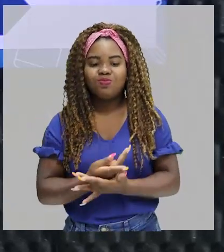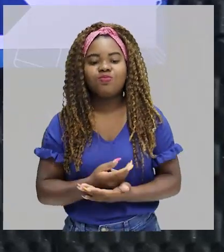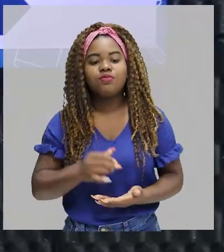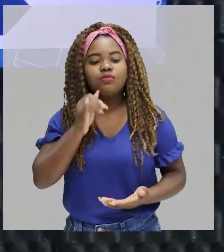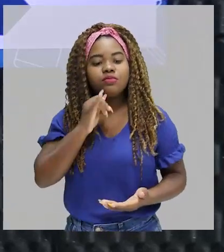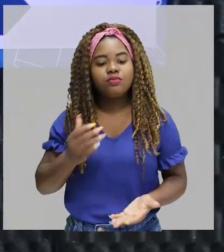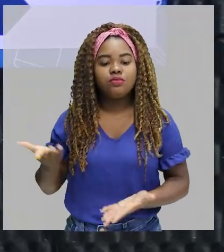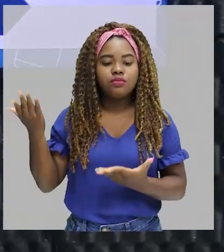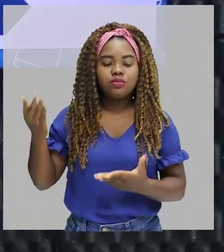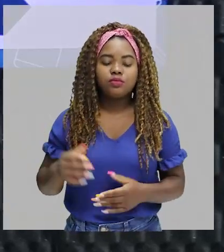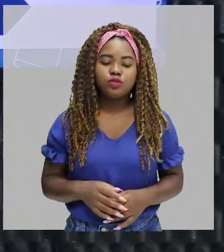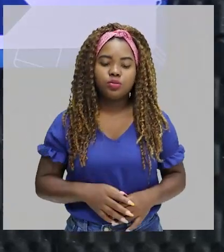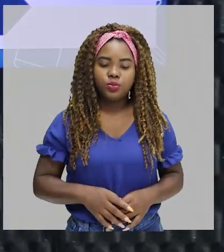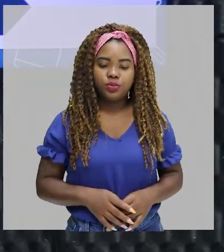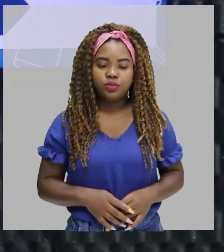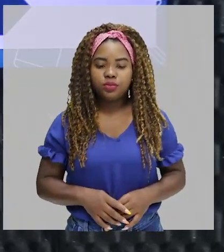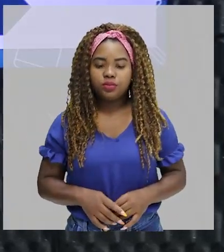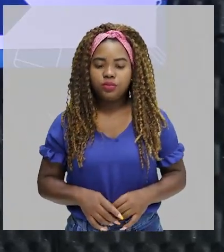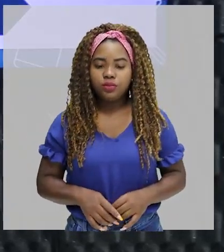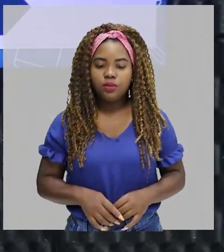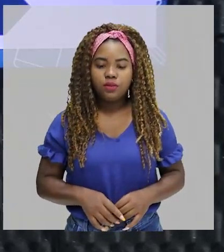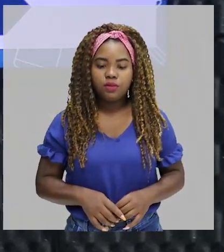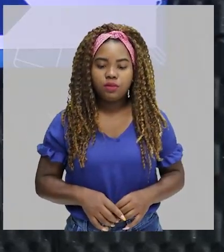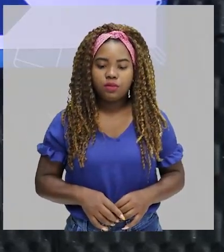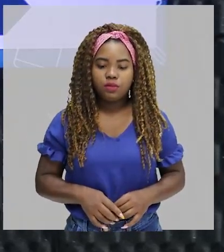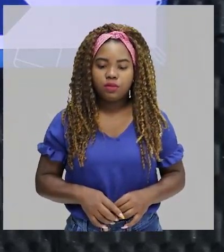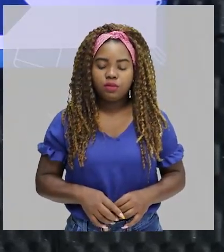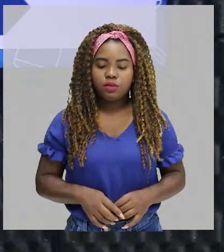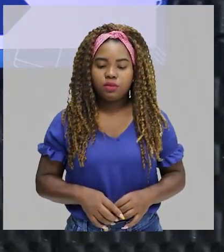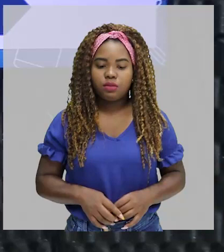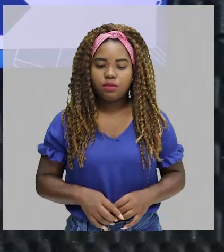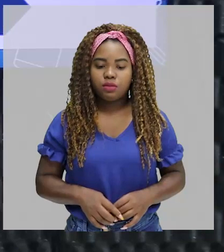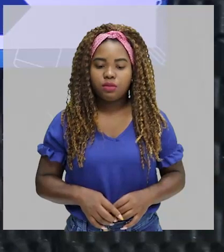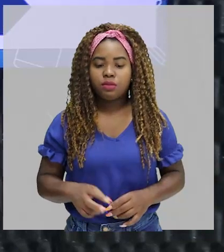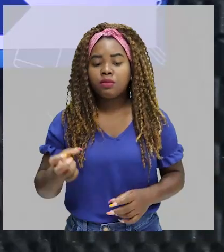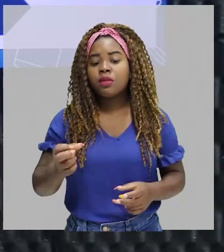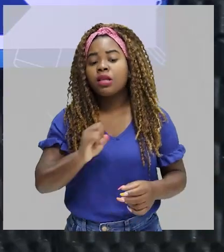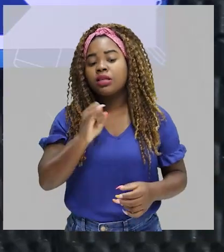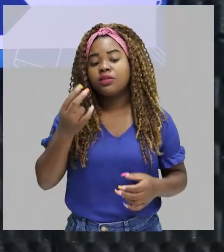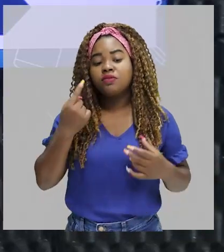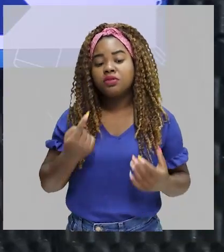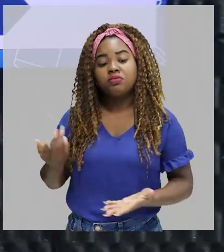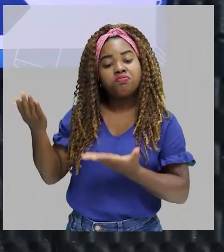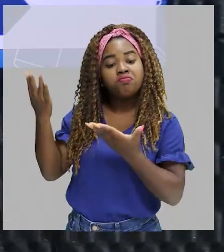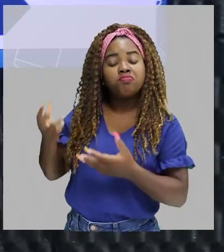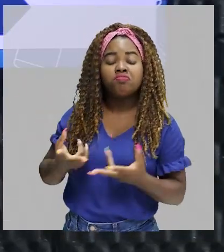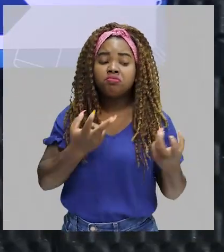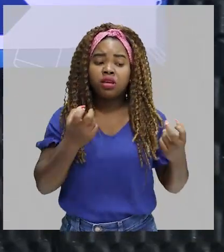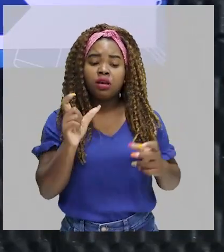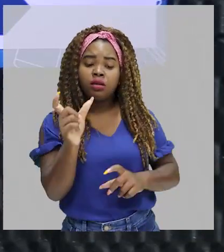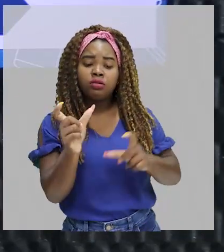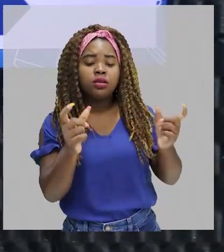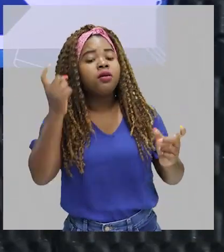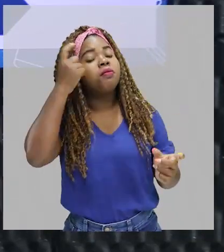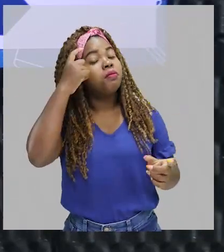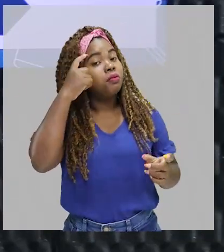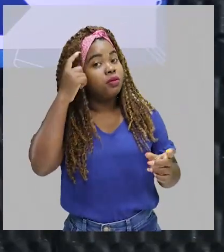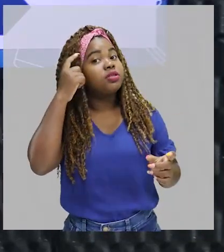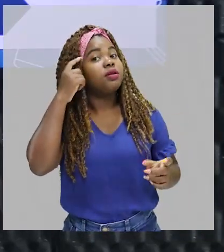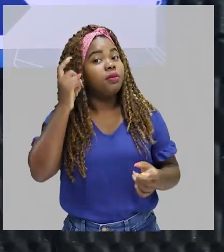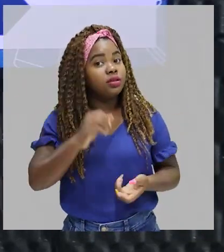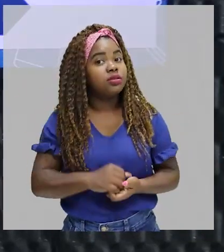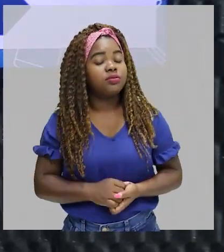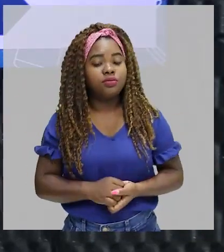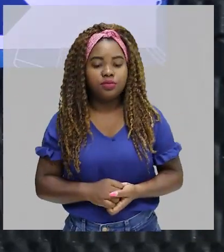library, college, anthem, exit. Se você olha essas palavras, você pensa em alguma coisa. Você